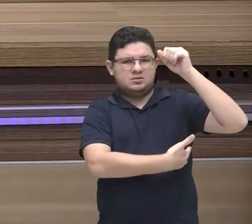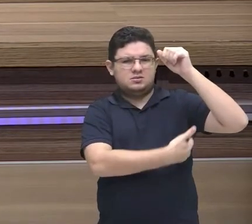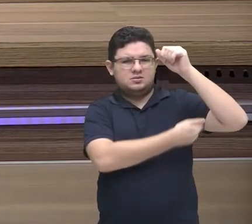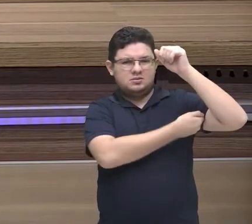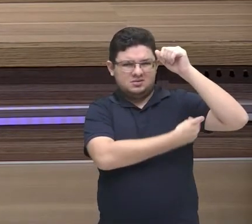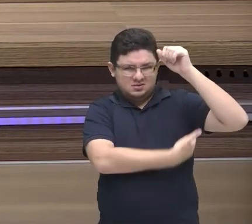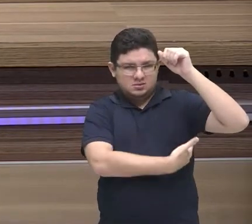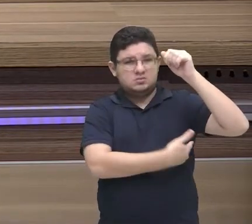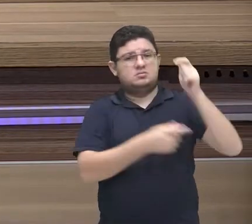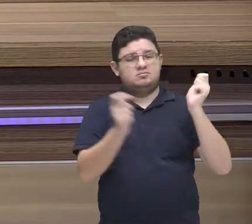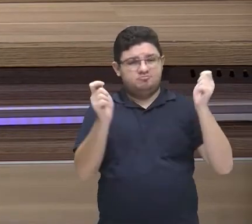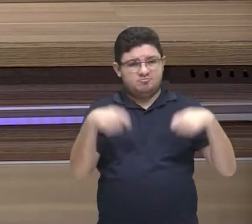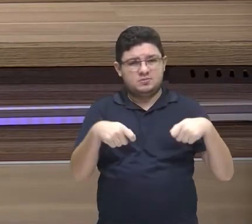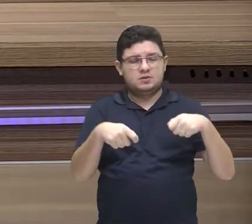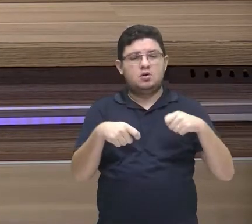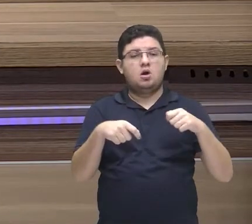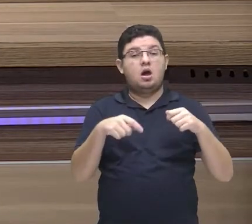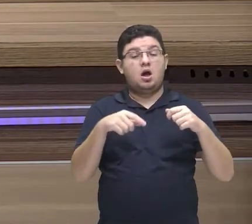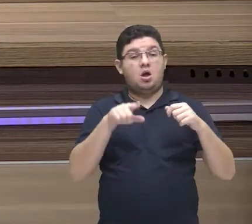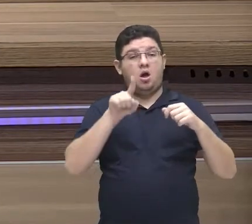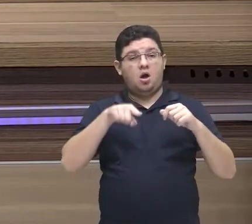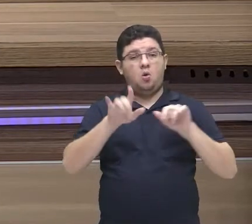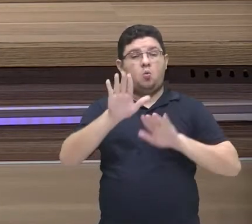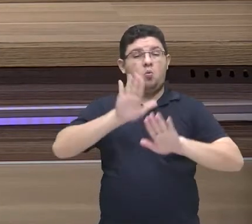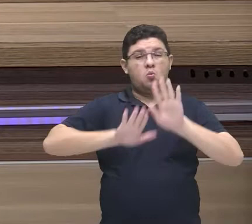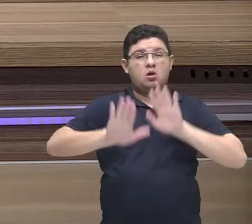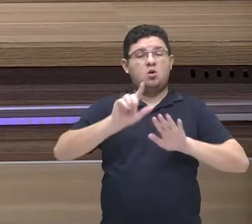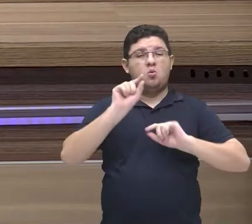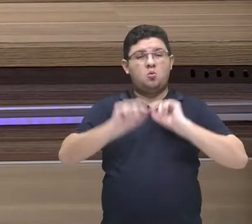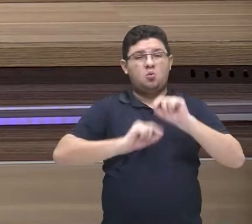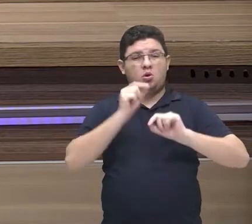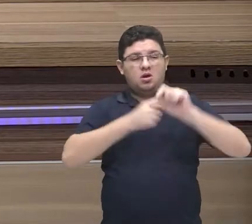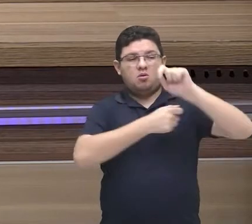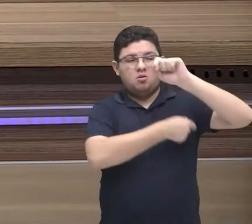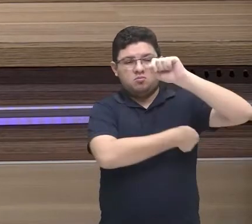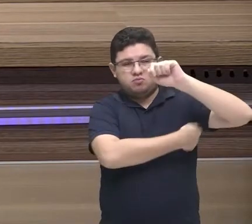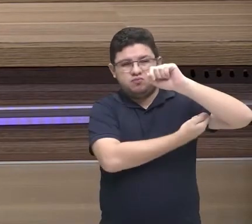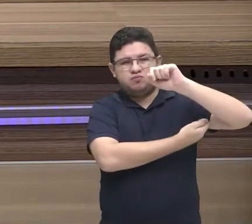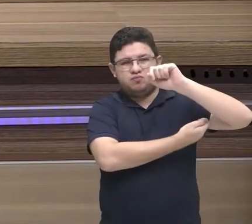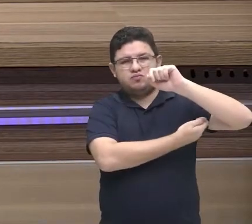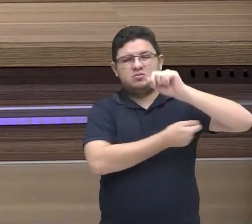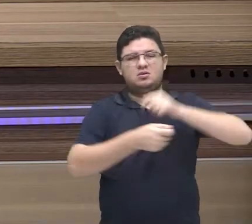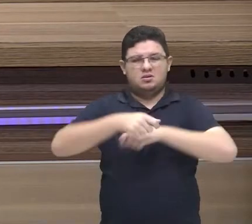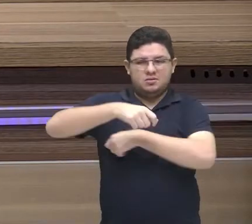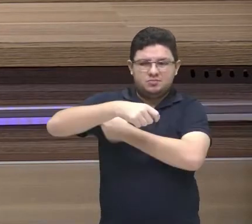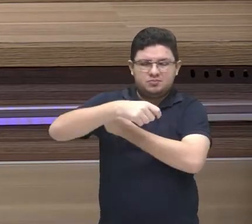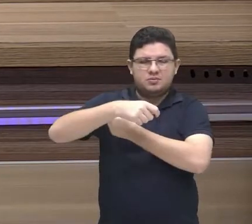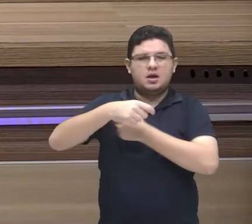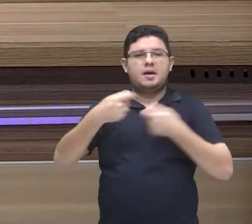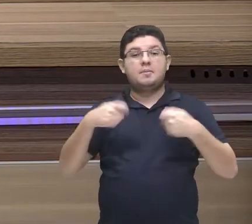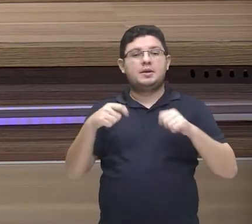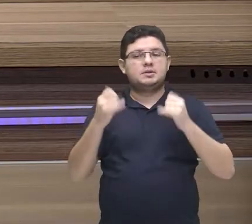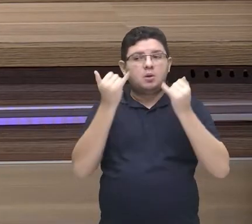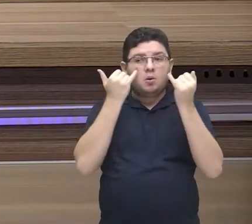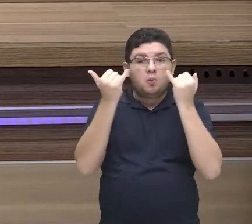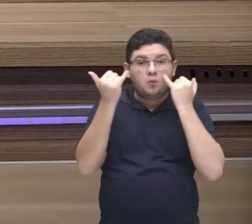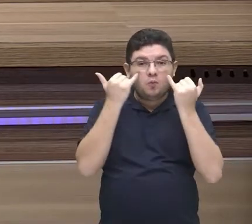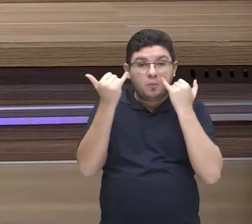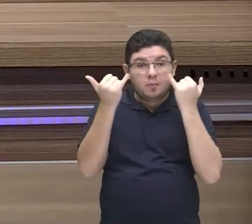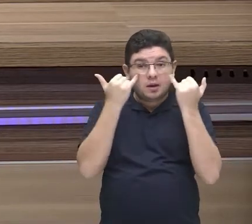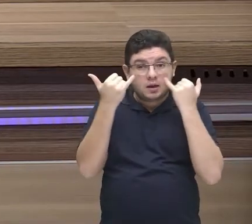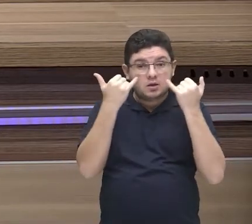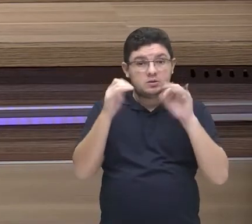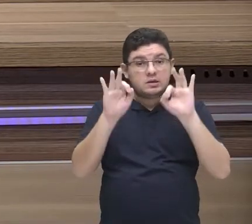o cuidado com a depilação dos pelos. Então, começa a necessidade de informação. O que nós observamos muito no